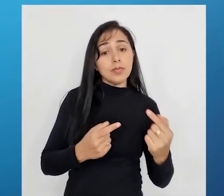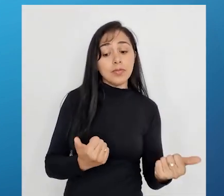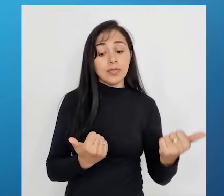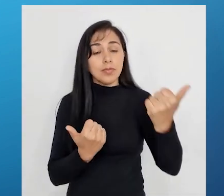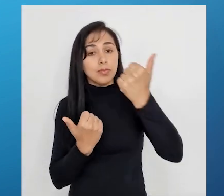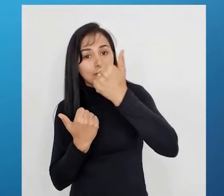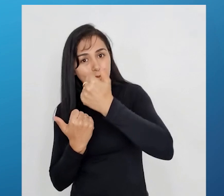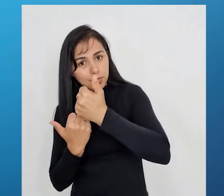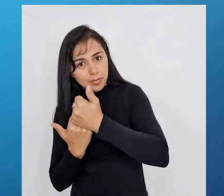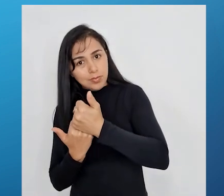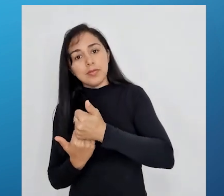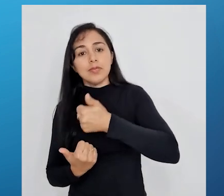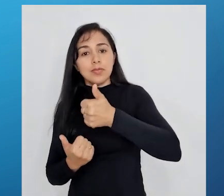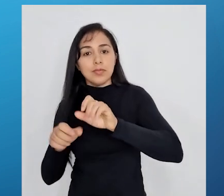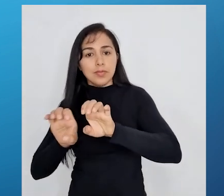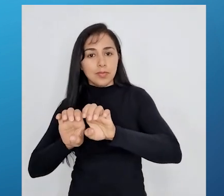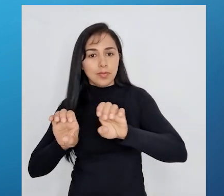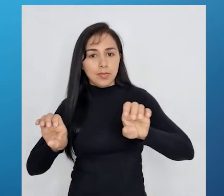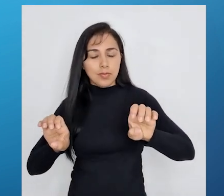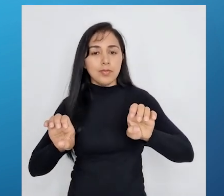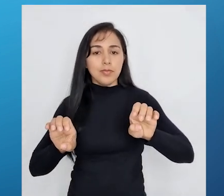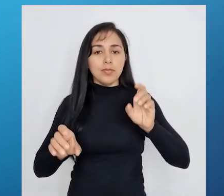o valor que você encontrou, tá bom?